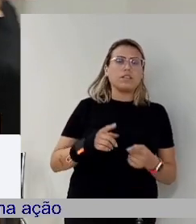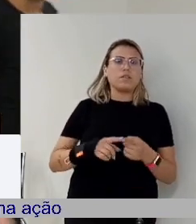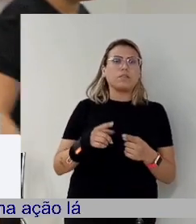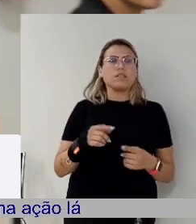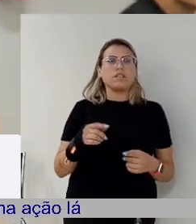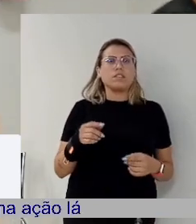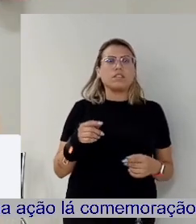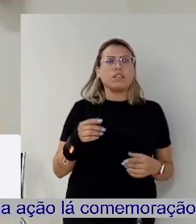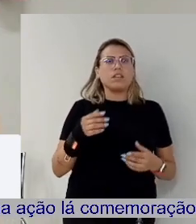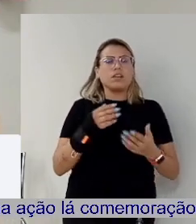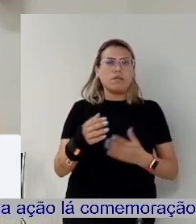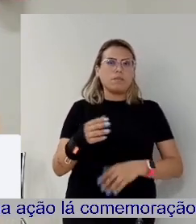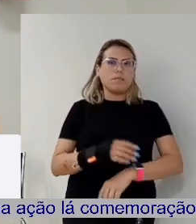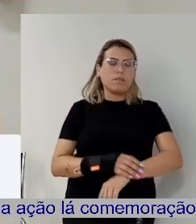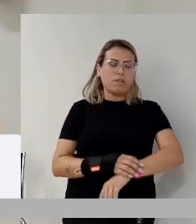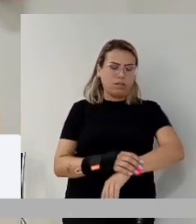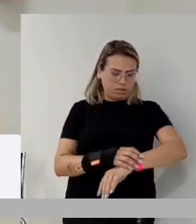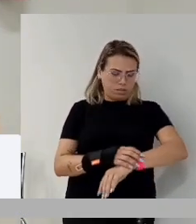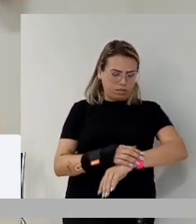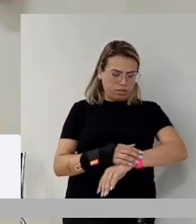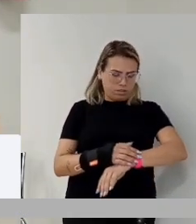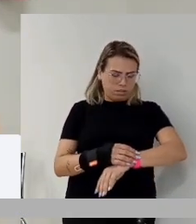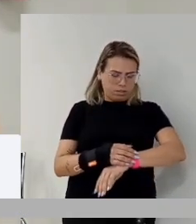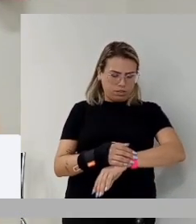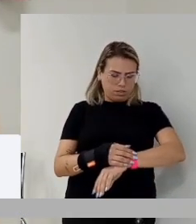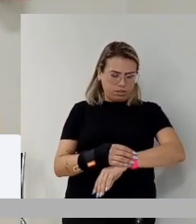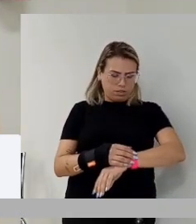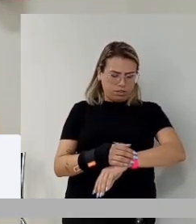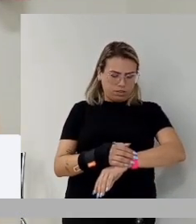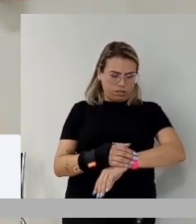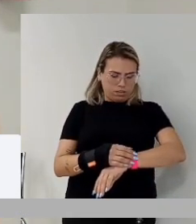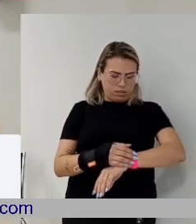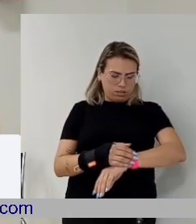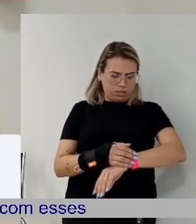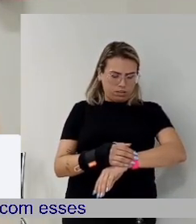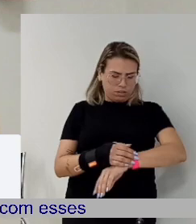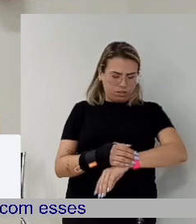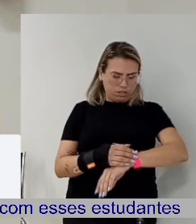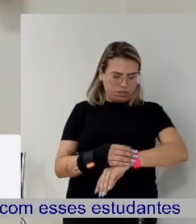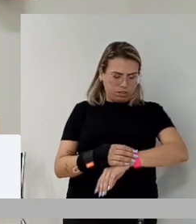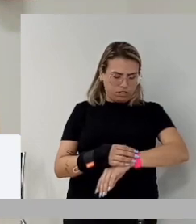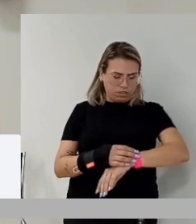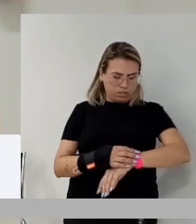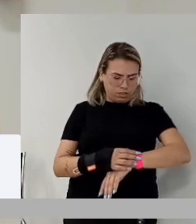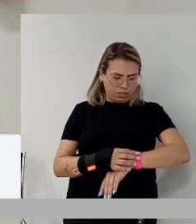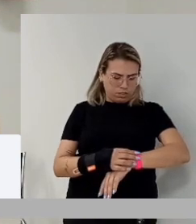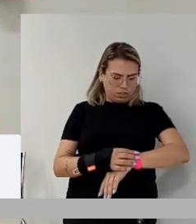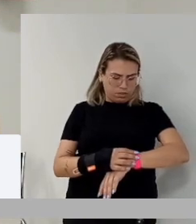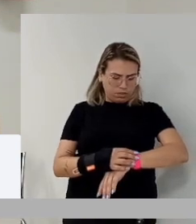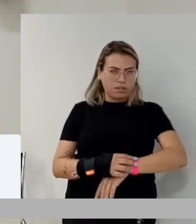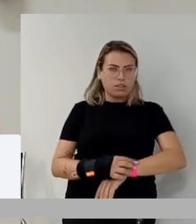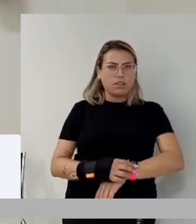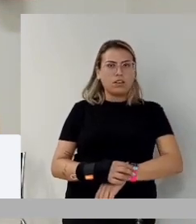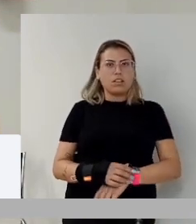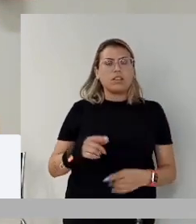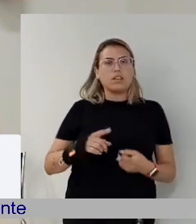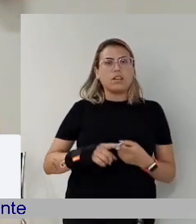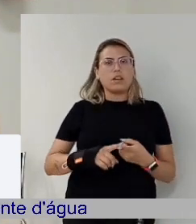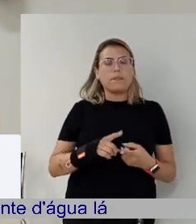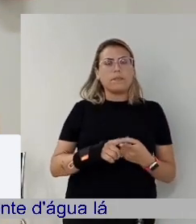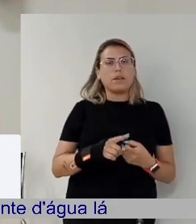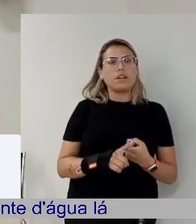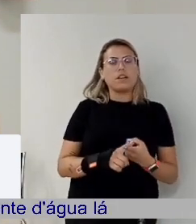comemoração Dia Mundial da Água fazendo a palestra com esses estudantes e deslocando esses estudantes até a fonte d'água lá